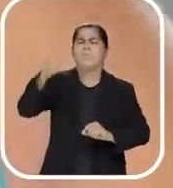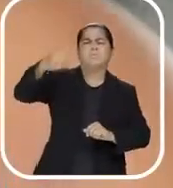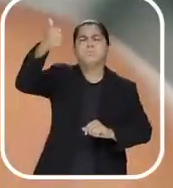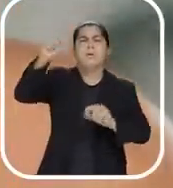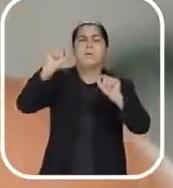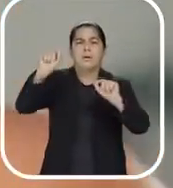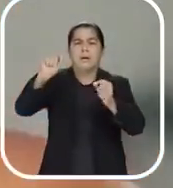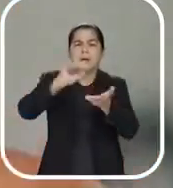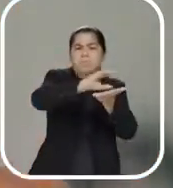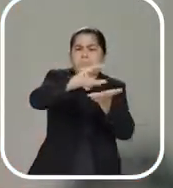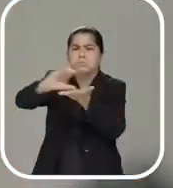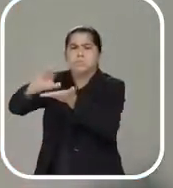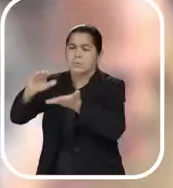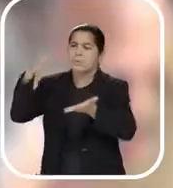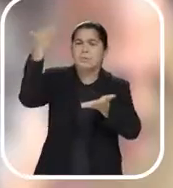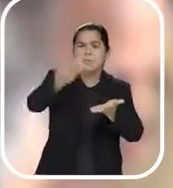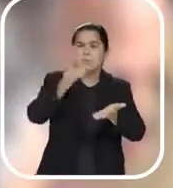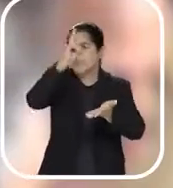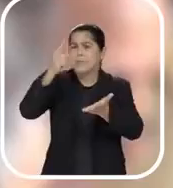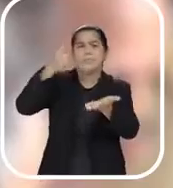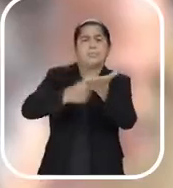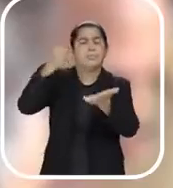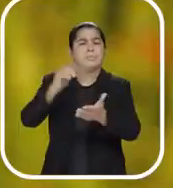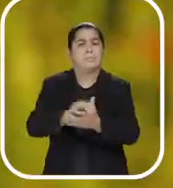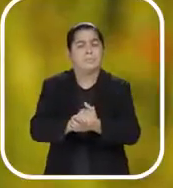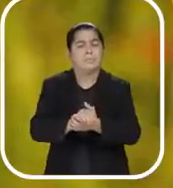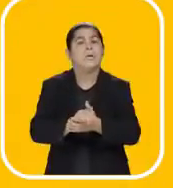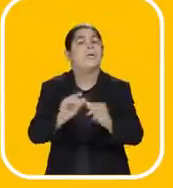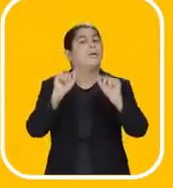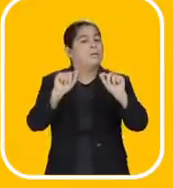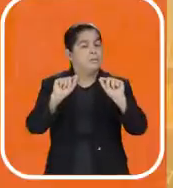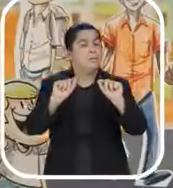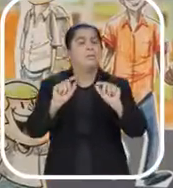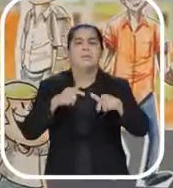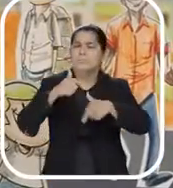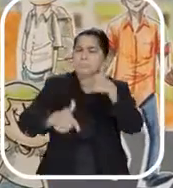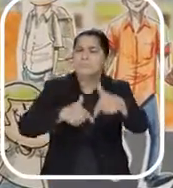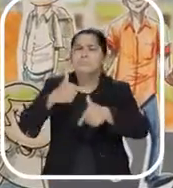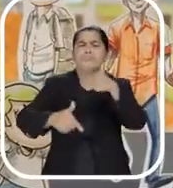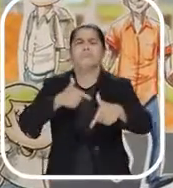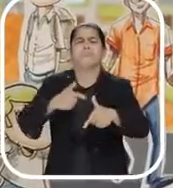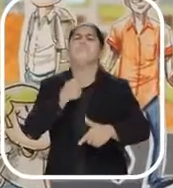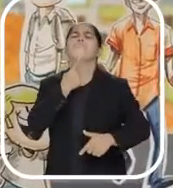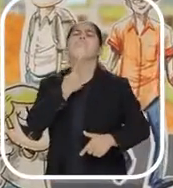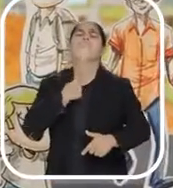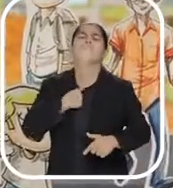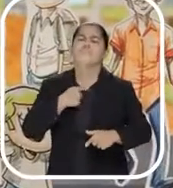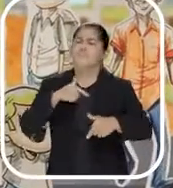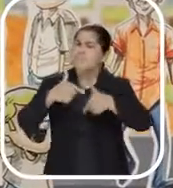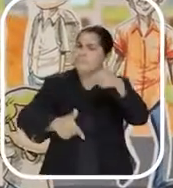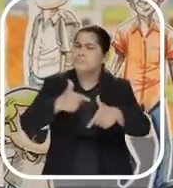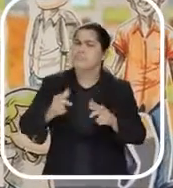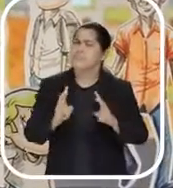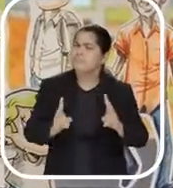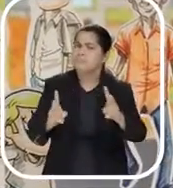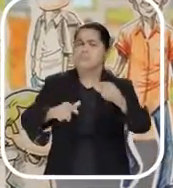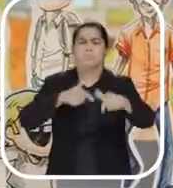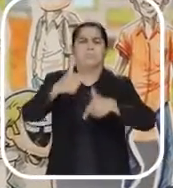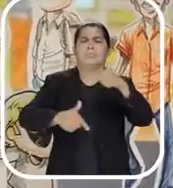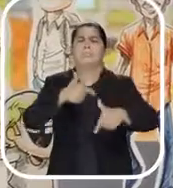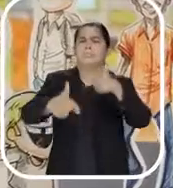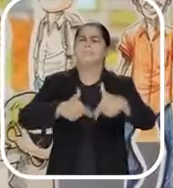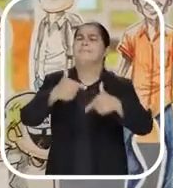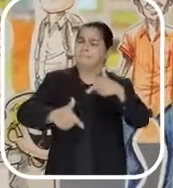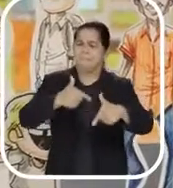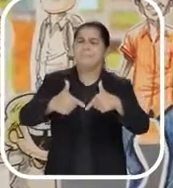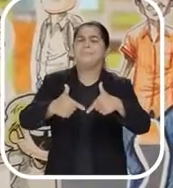pelo maior programa de distribuição de renda da história da Paraíba. Nós sempre trabalhamos com muita vontade, né?